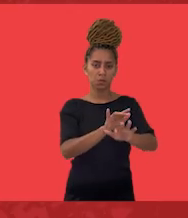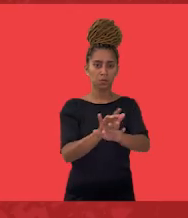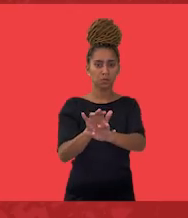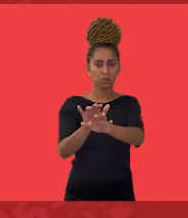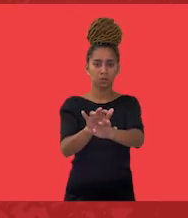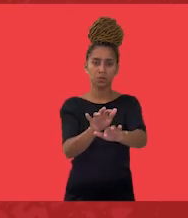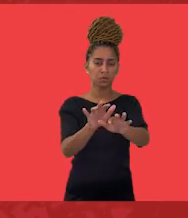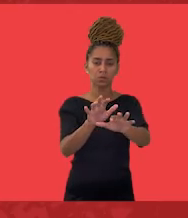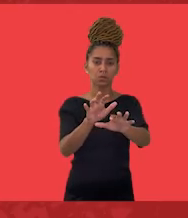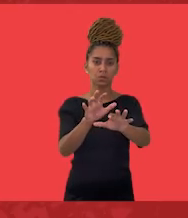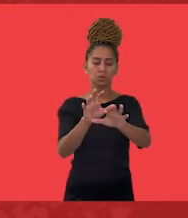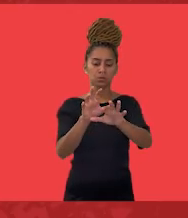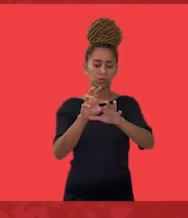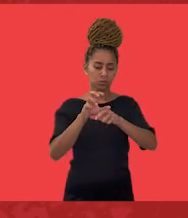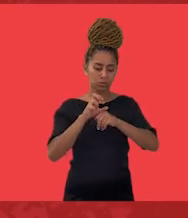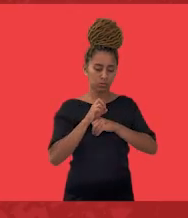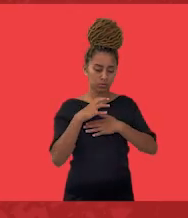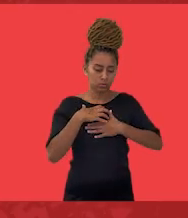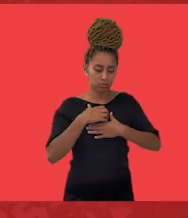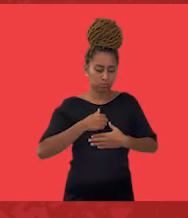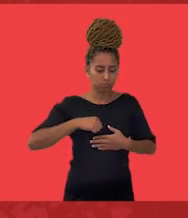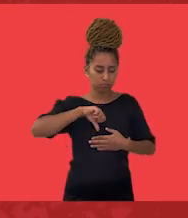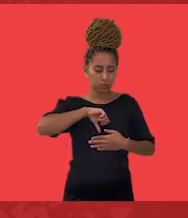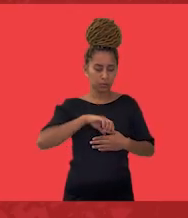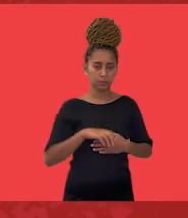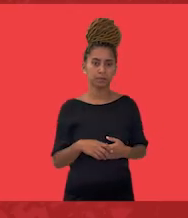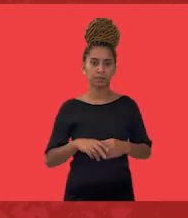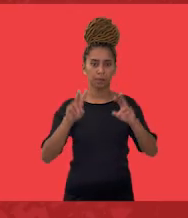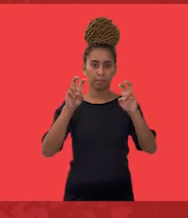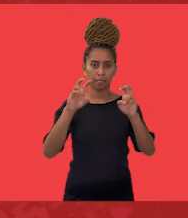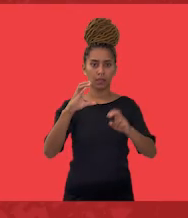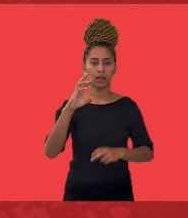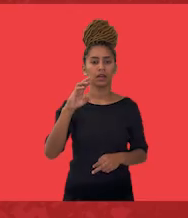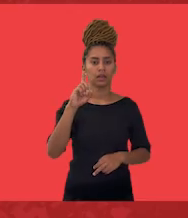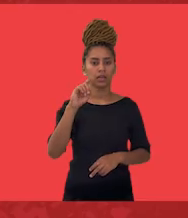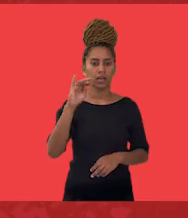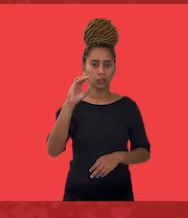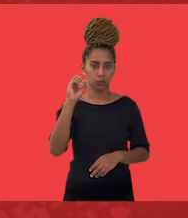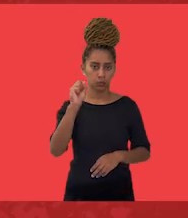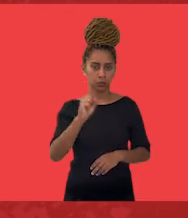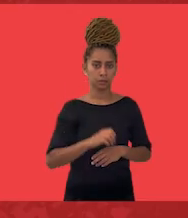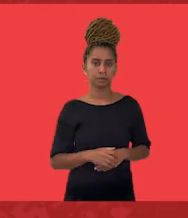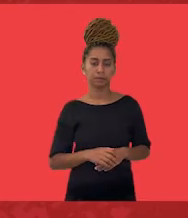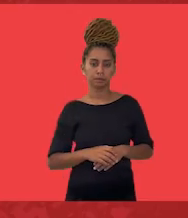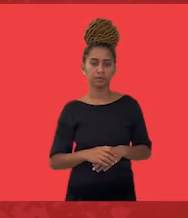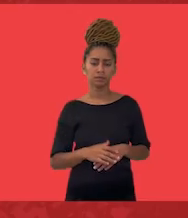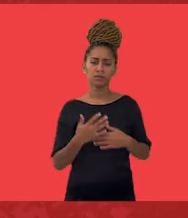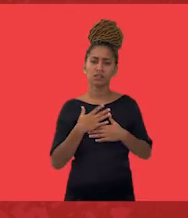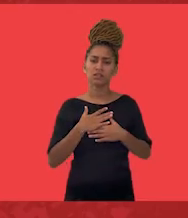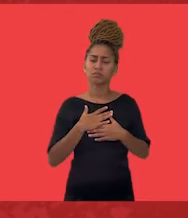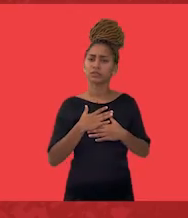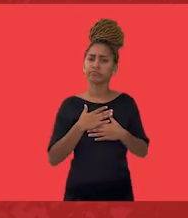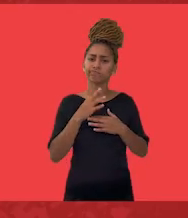teatro. Para justificar os gastos, um nu frontal da atriz, minutos finais da